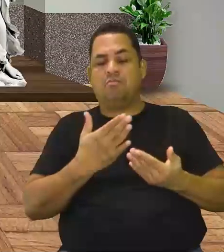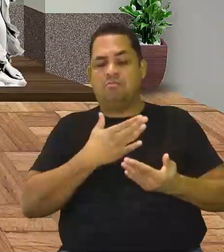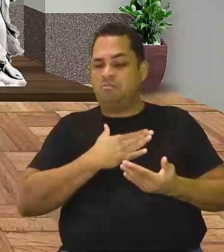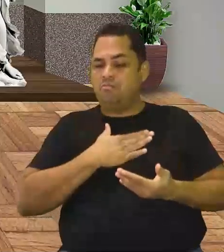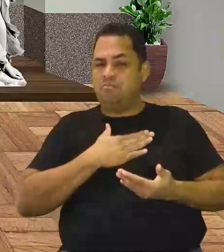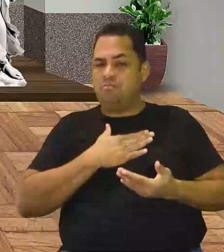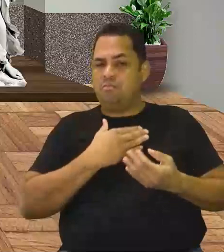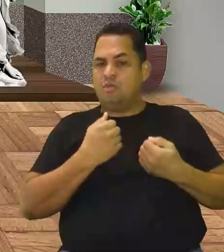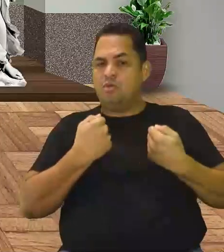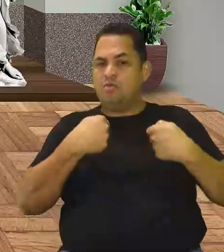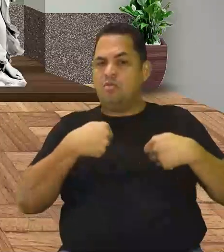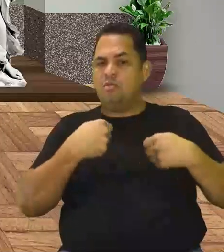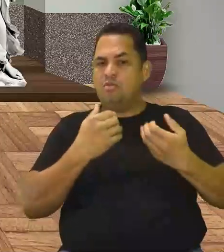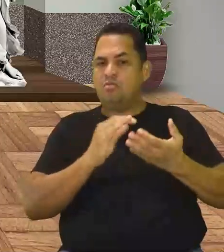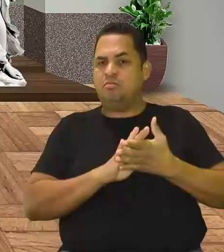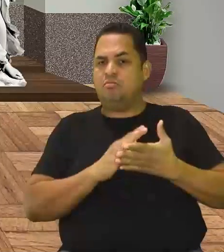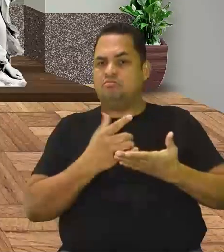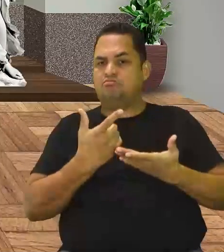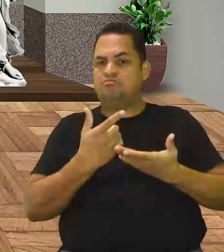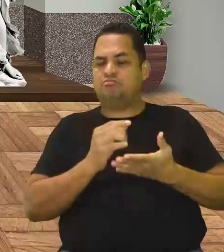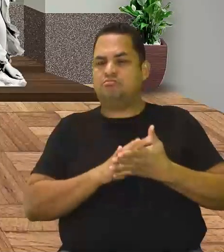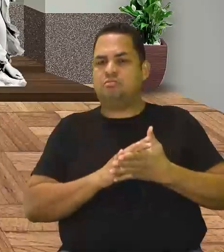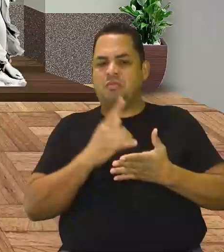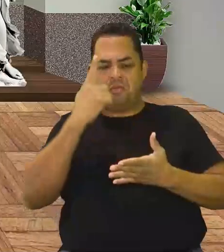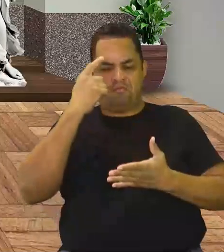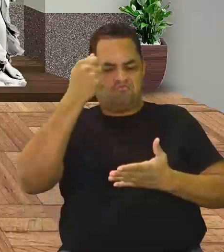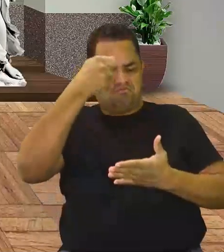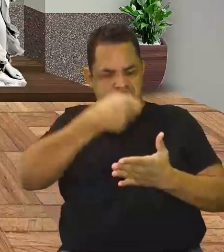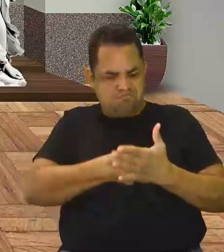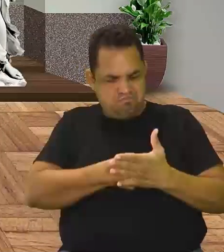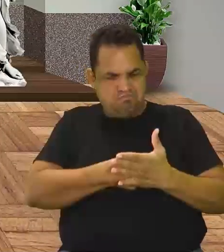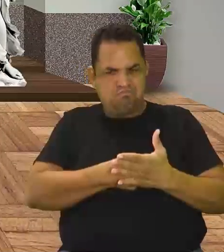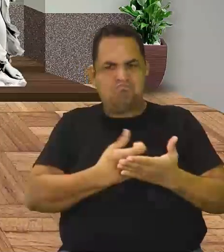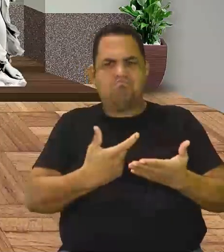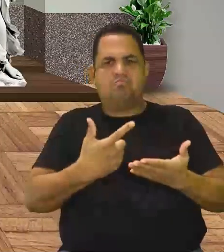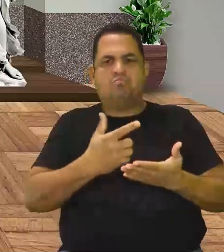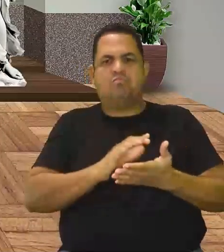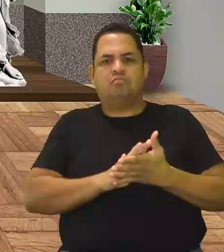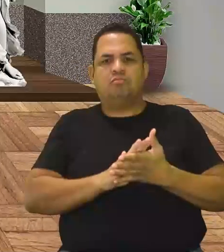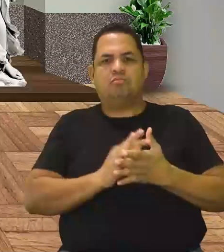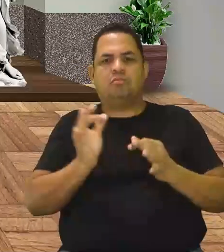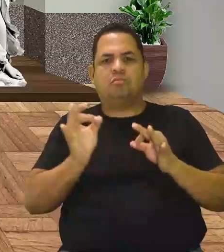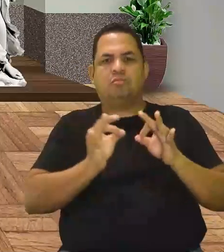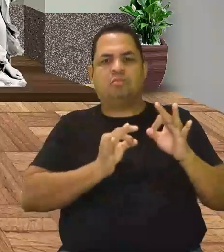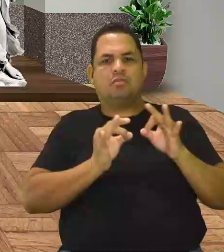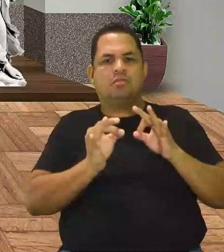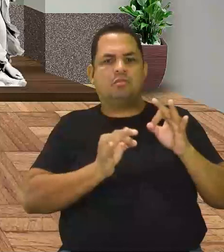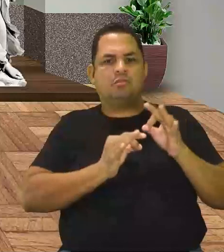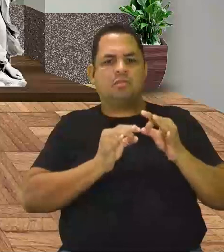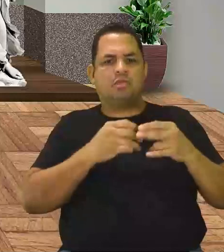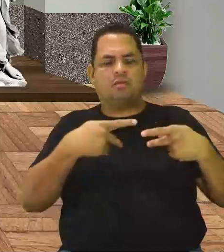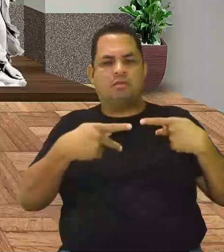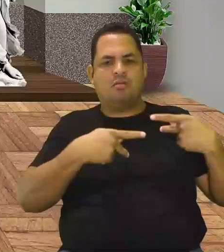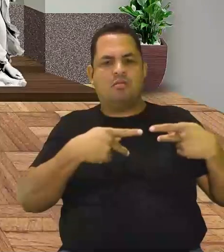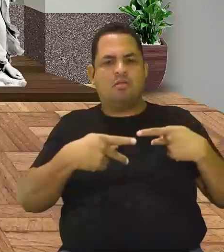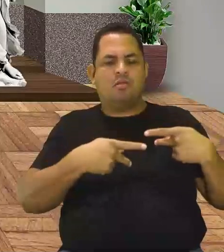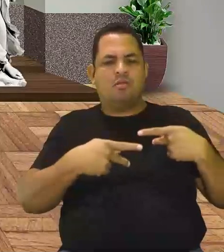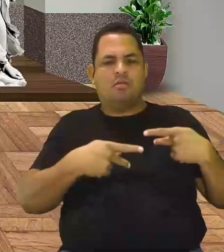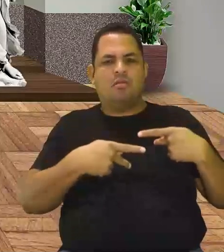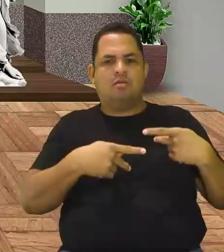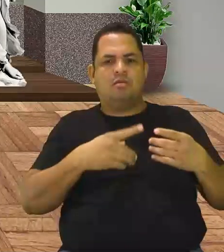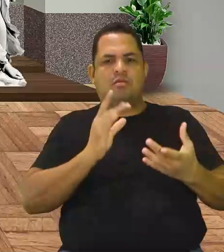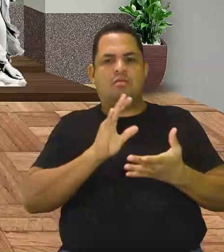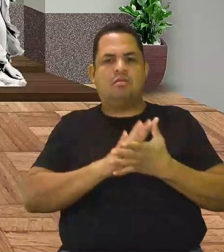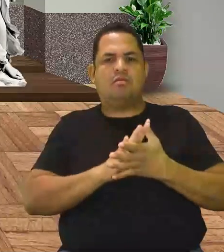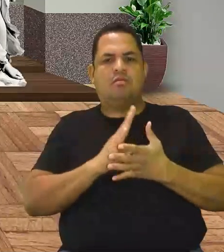eu vou tomar minhas medidas. E ele disse: olha, eu descobri um plano, e esse plano aqui vai